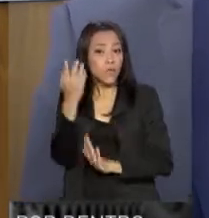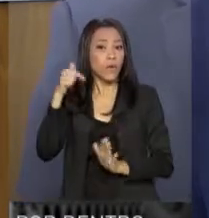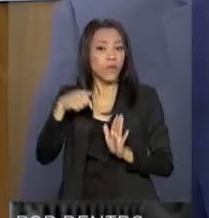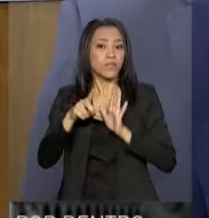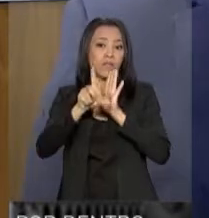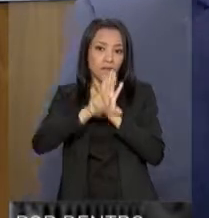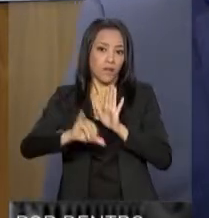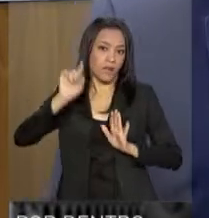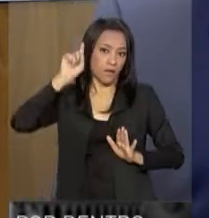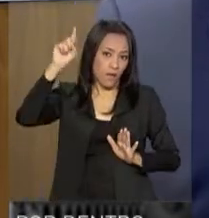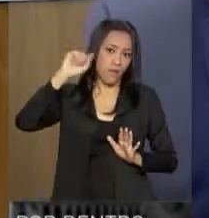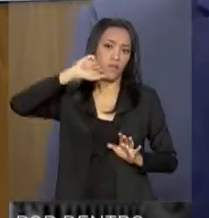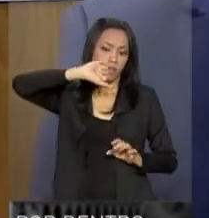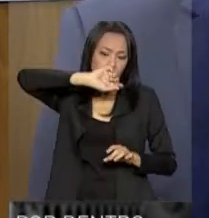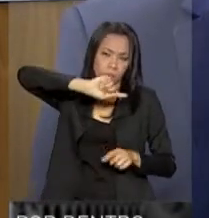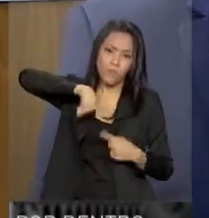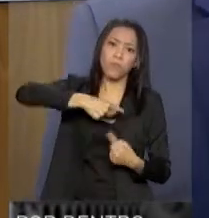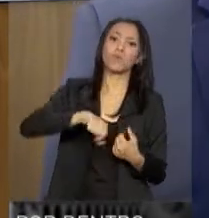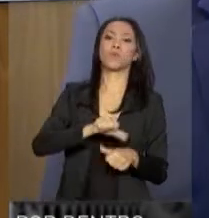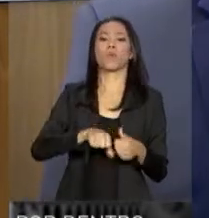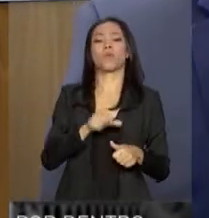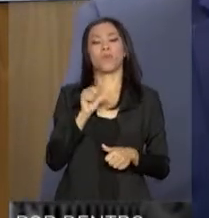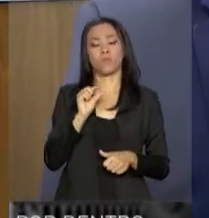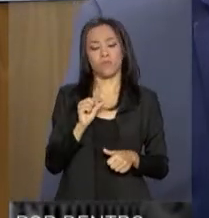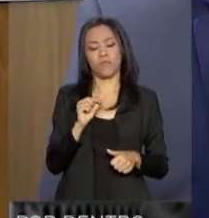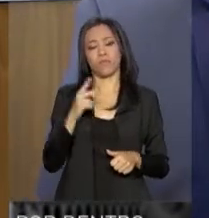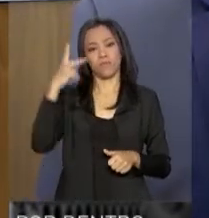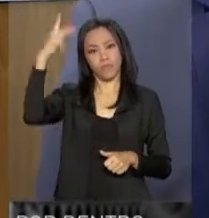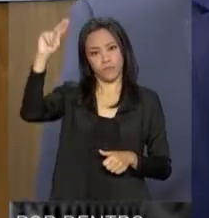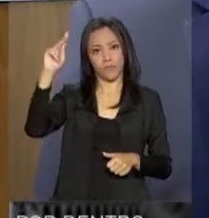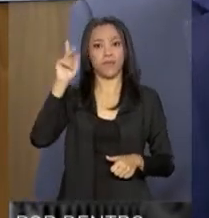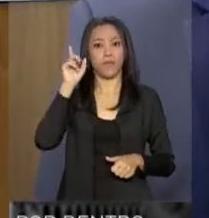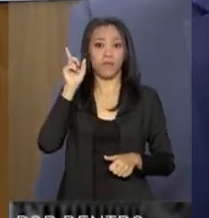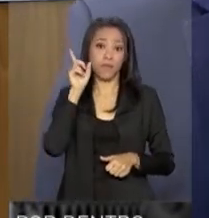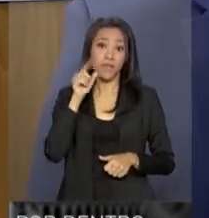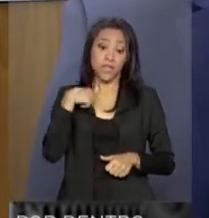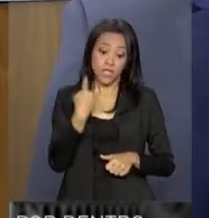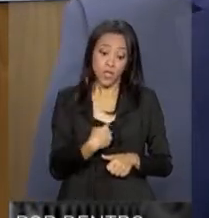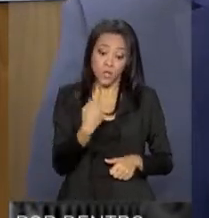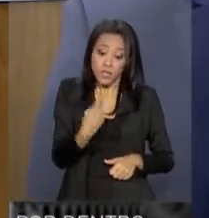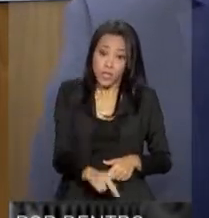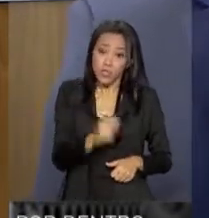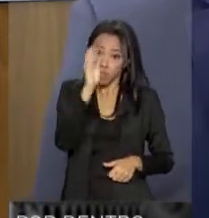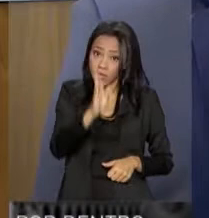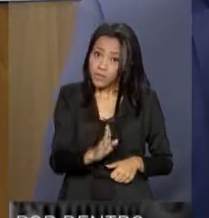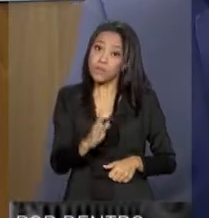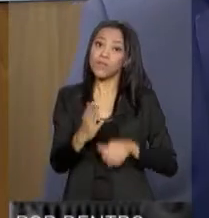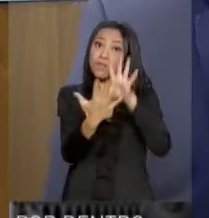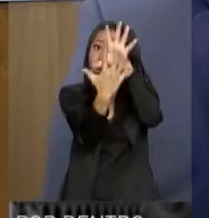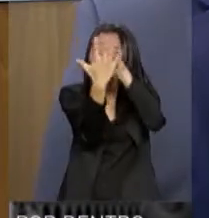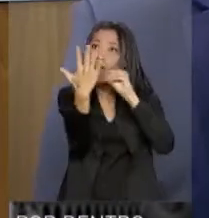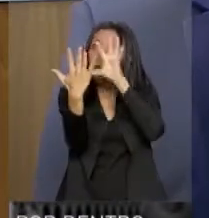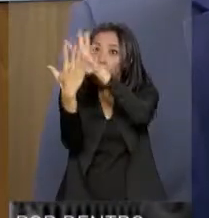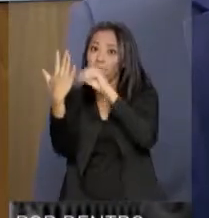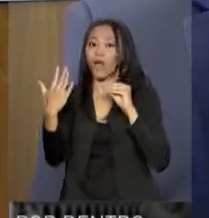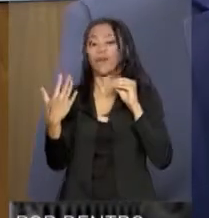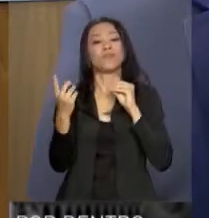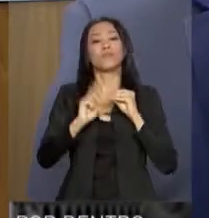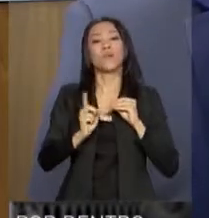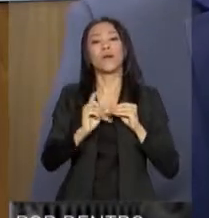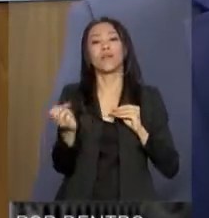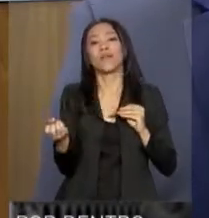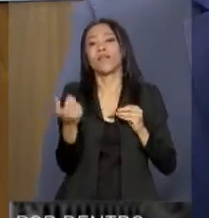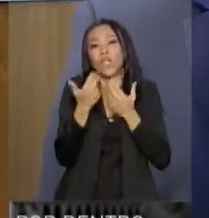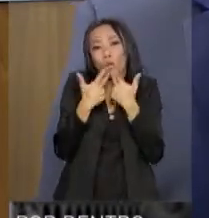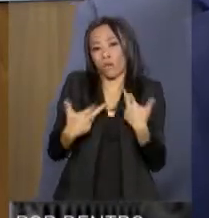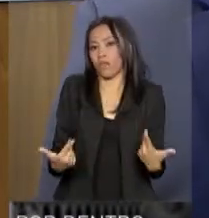modificou a lei para que nós tivéssemos é uma maior participação de empresas nesse tipo de